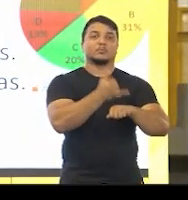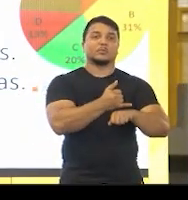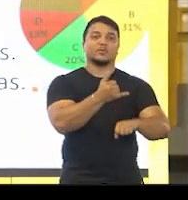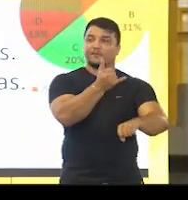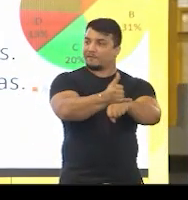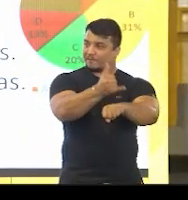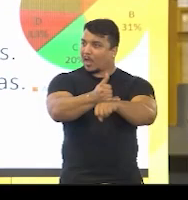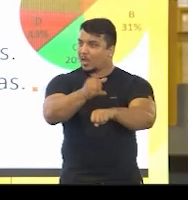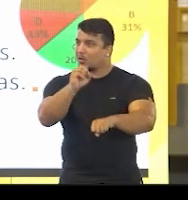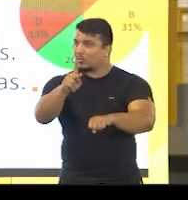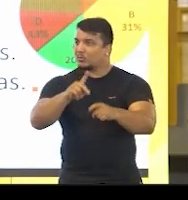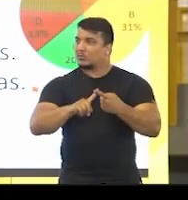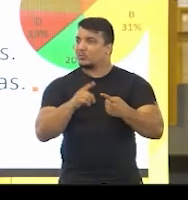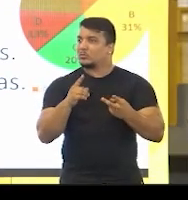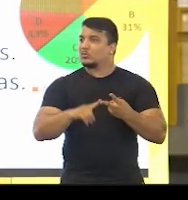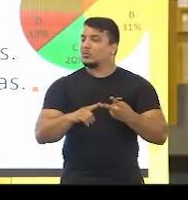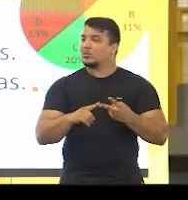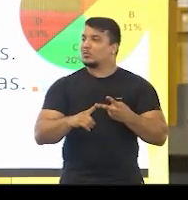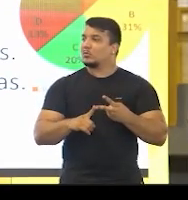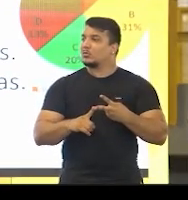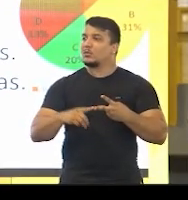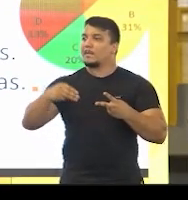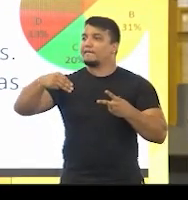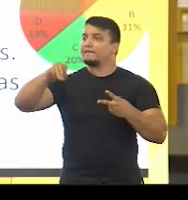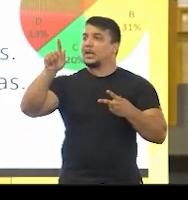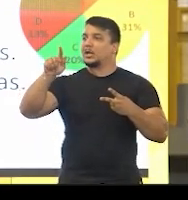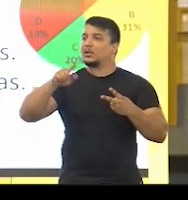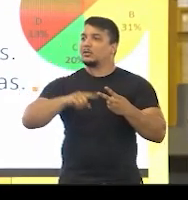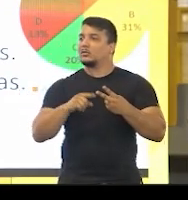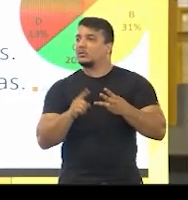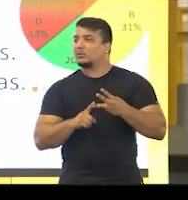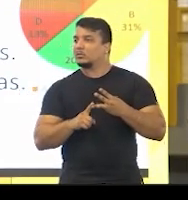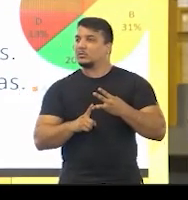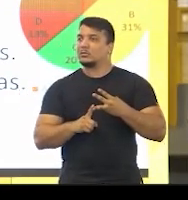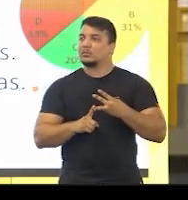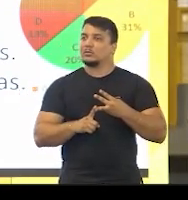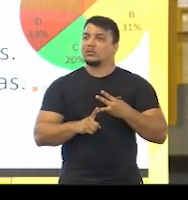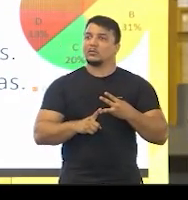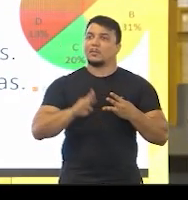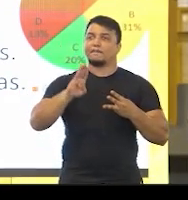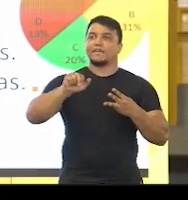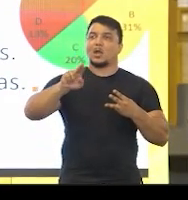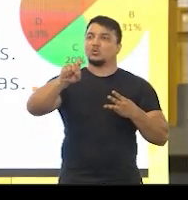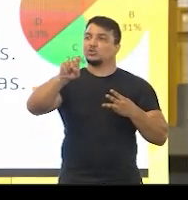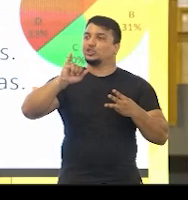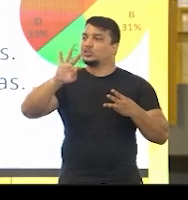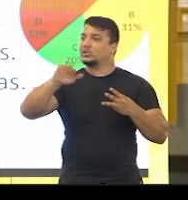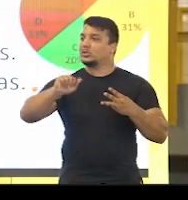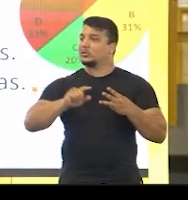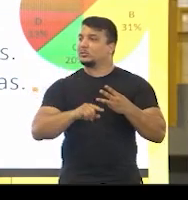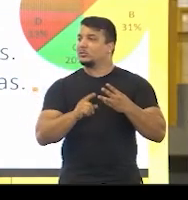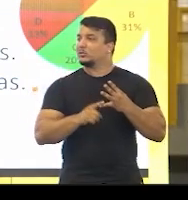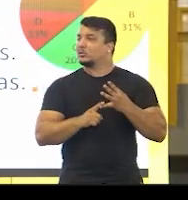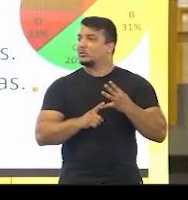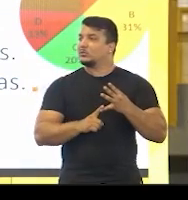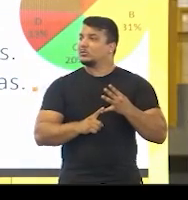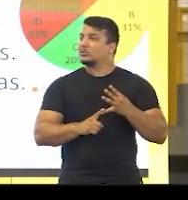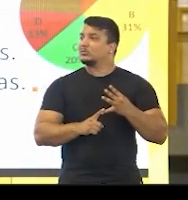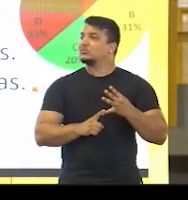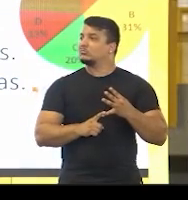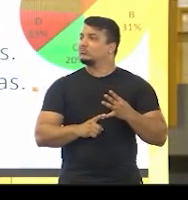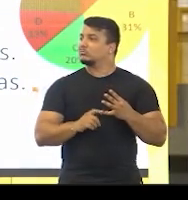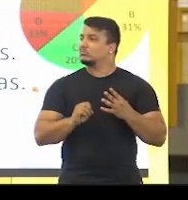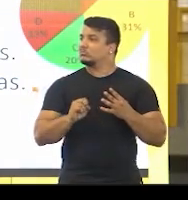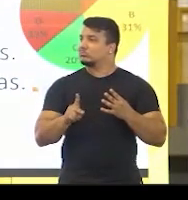O ferro, o que mais? O manganês, o que mais? A bauxita.